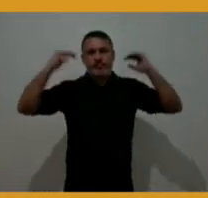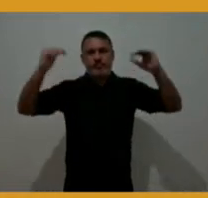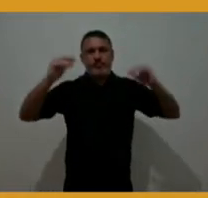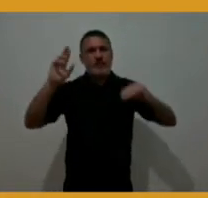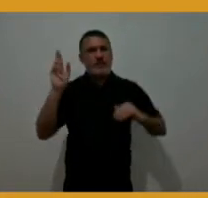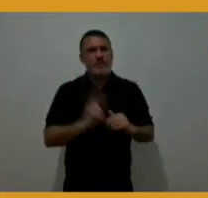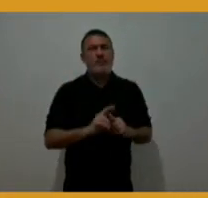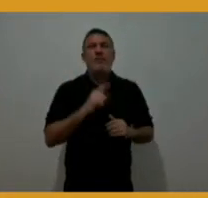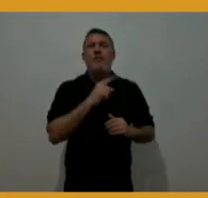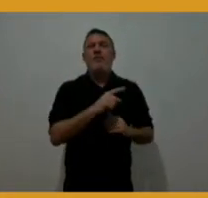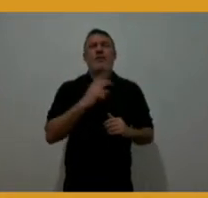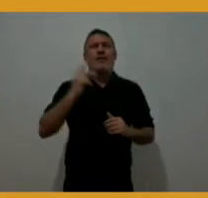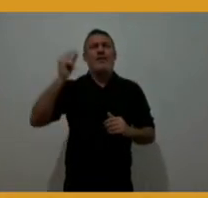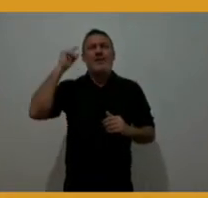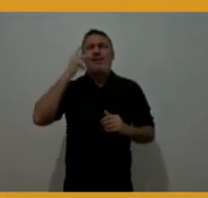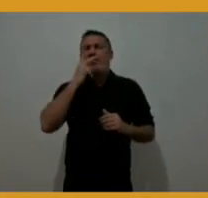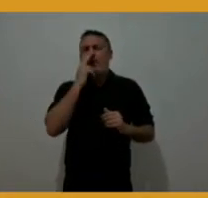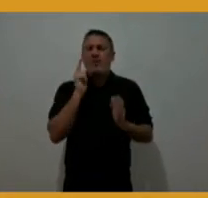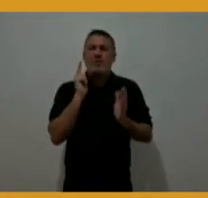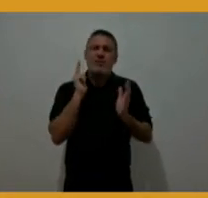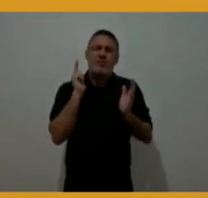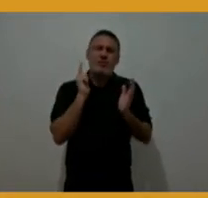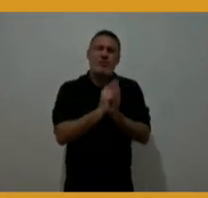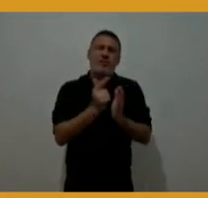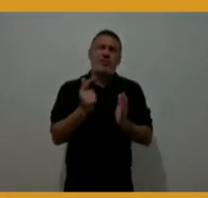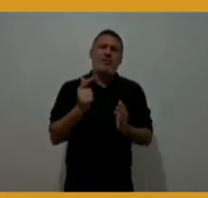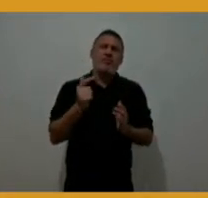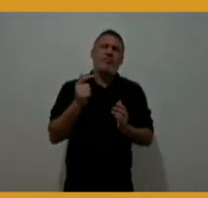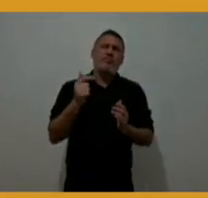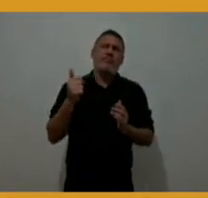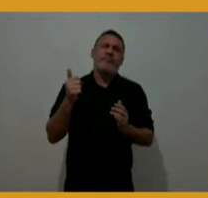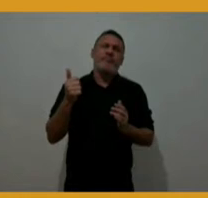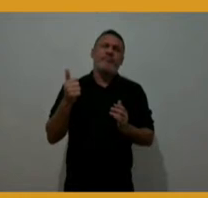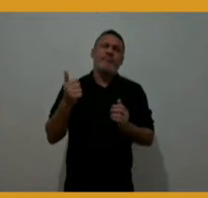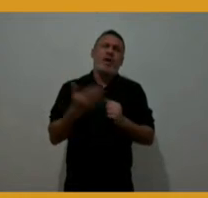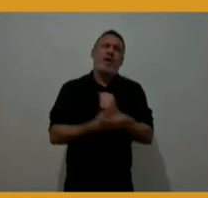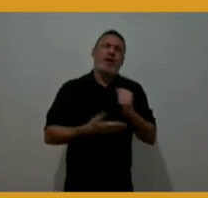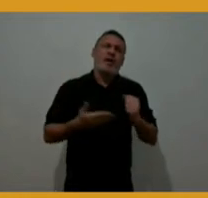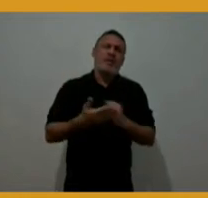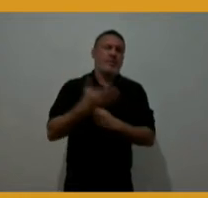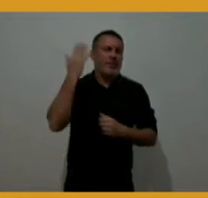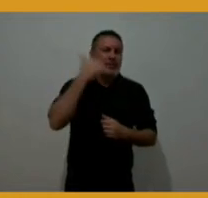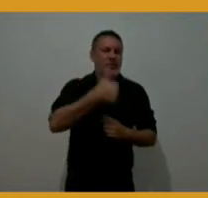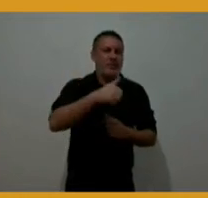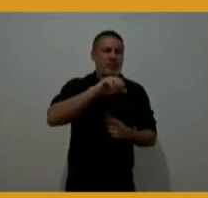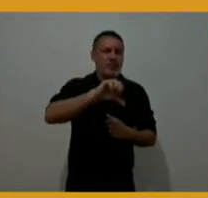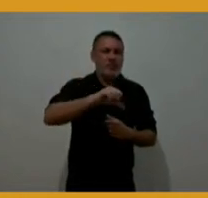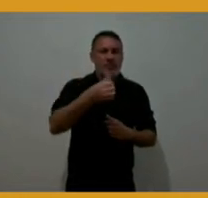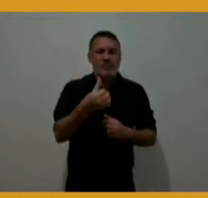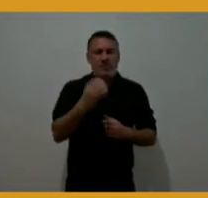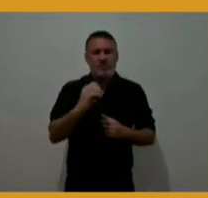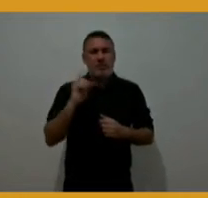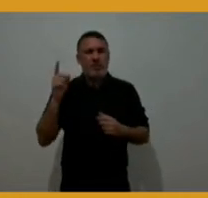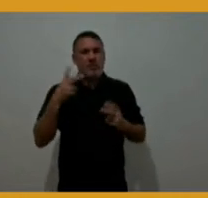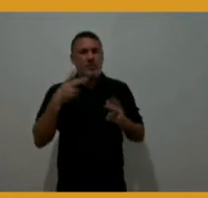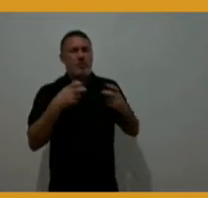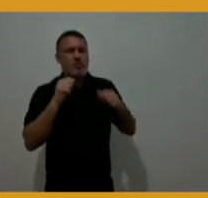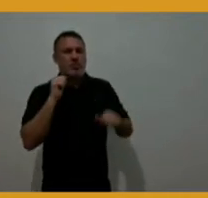ainda considerado convencional nos anos 60, percebeu os movimentos de mudança no segmento